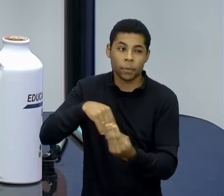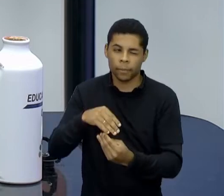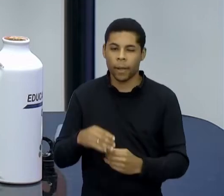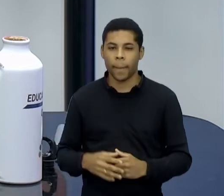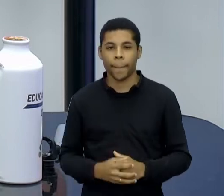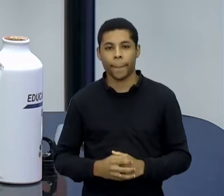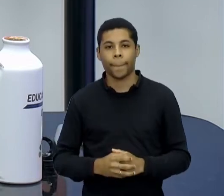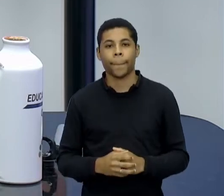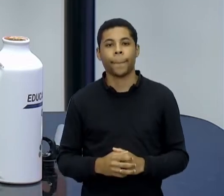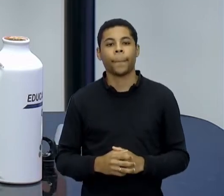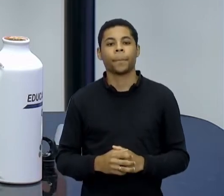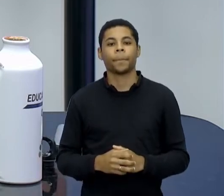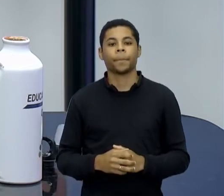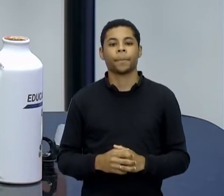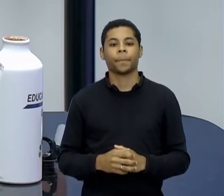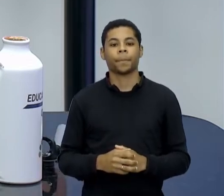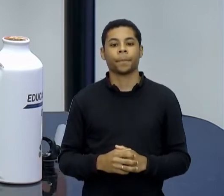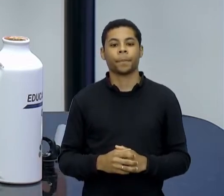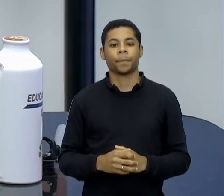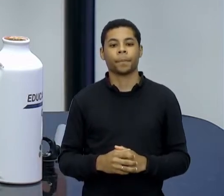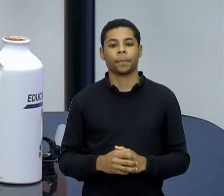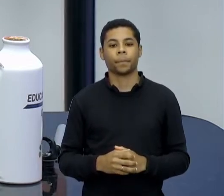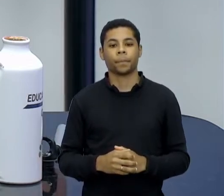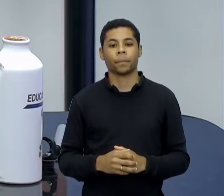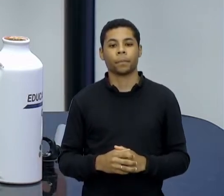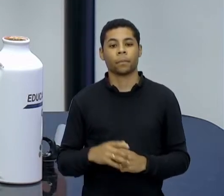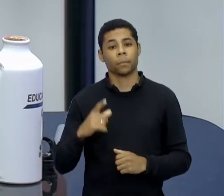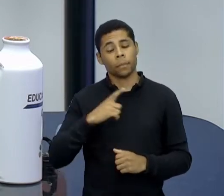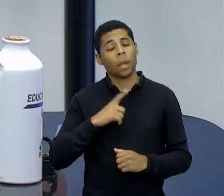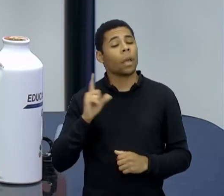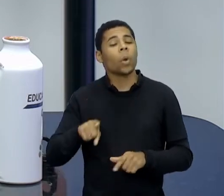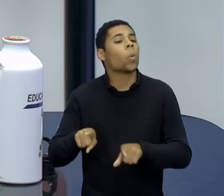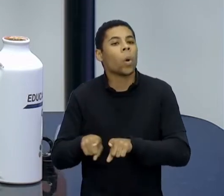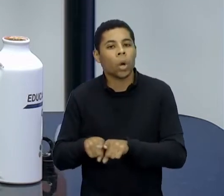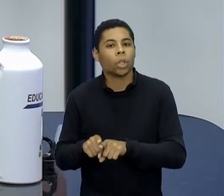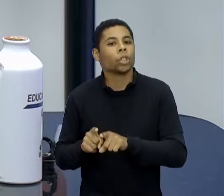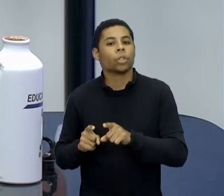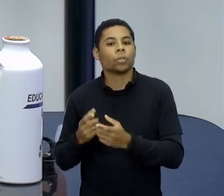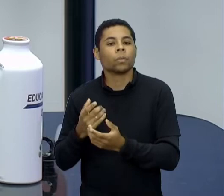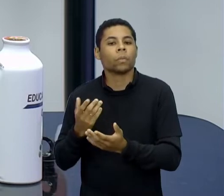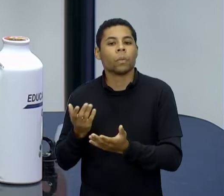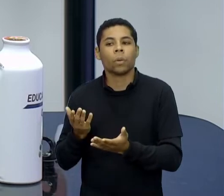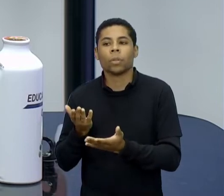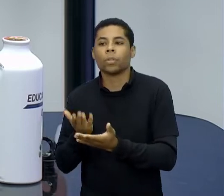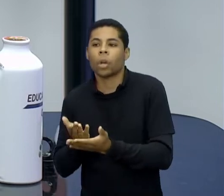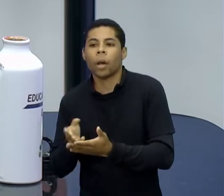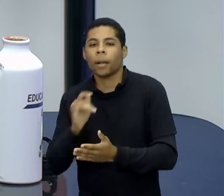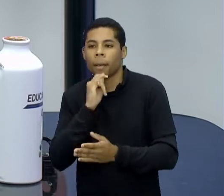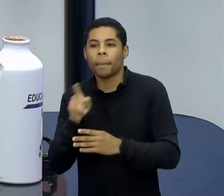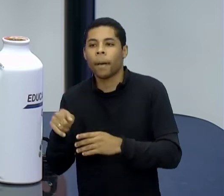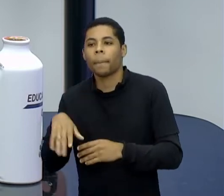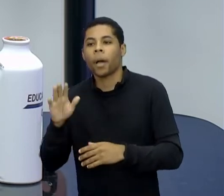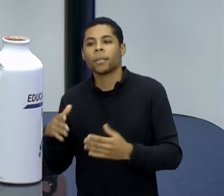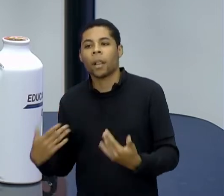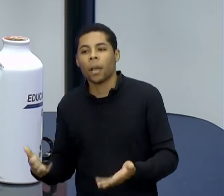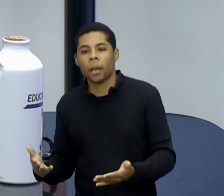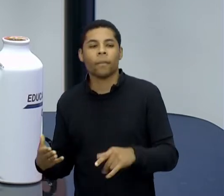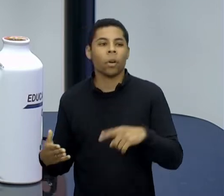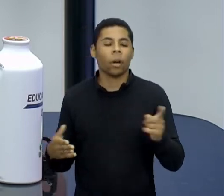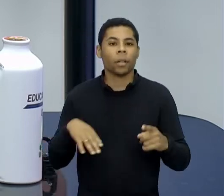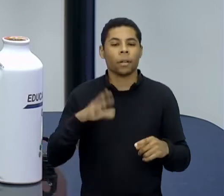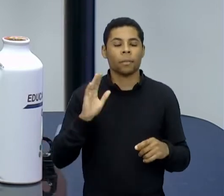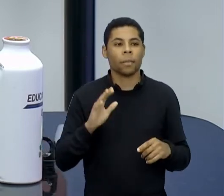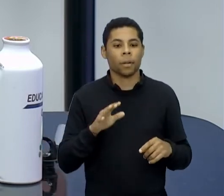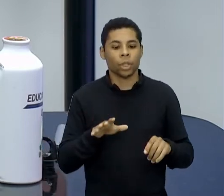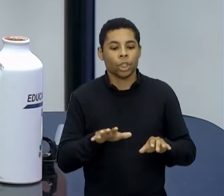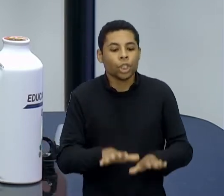tá? Então elas têm... são escolas, vamos dizer assim, uma é mais rápida, outra é mais lenta, uma é mais com movimentos